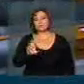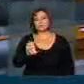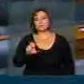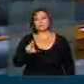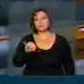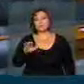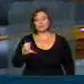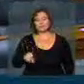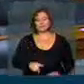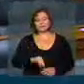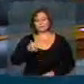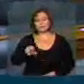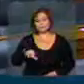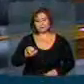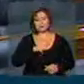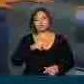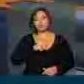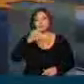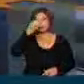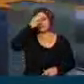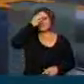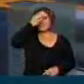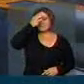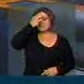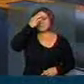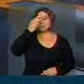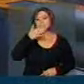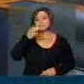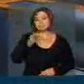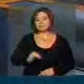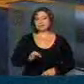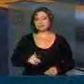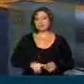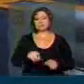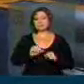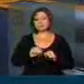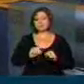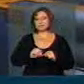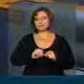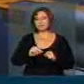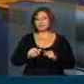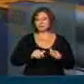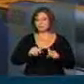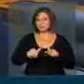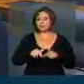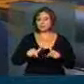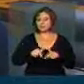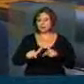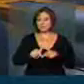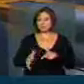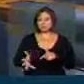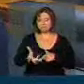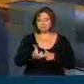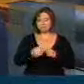que eu tenho bastante consciência e certeza de que farei um mandato